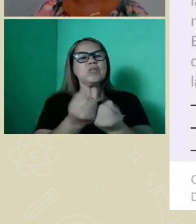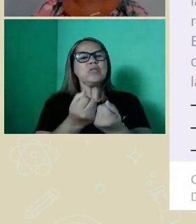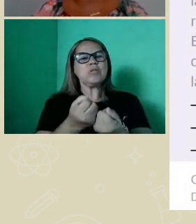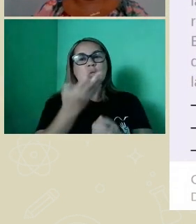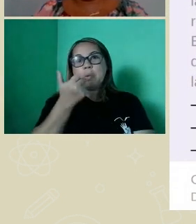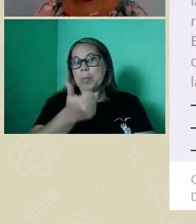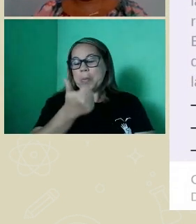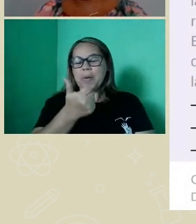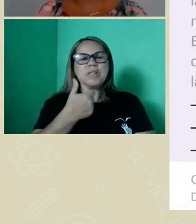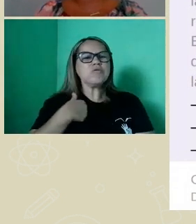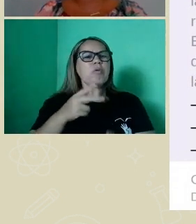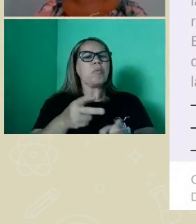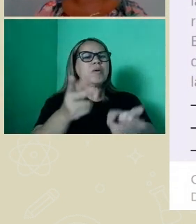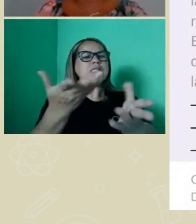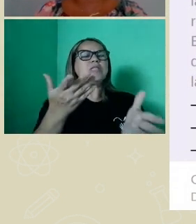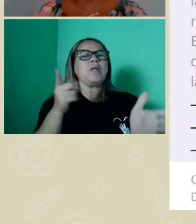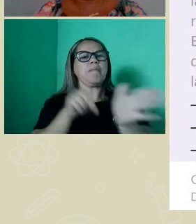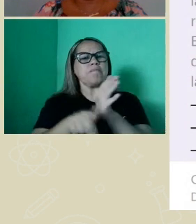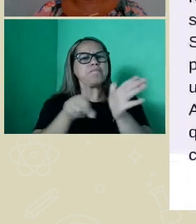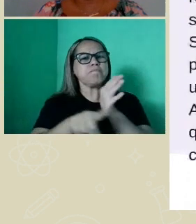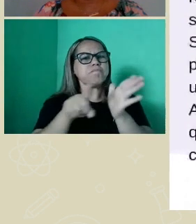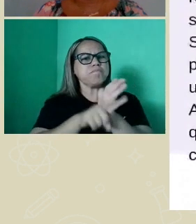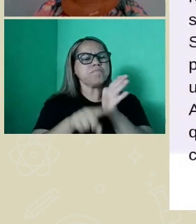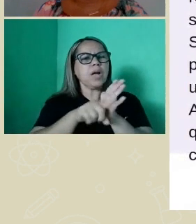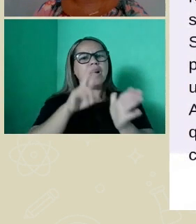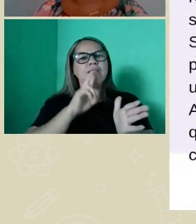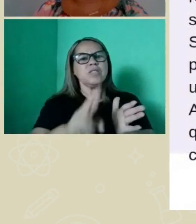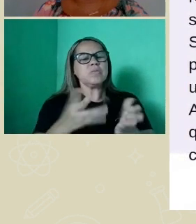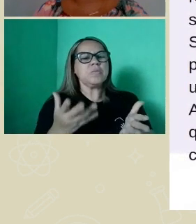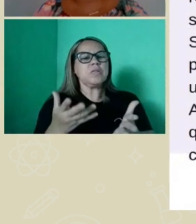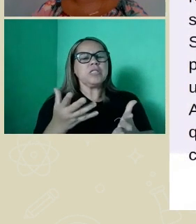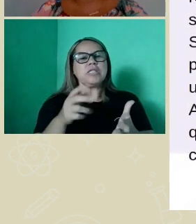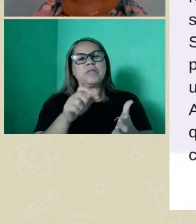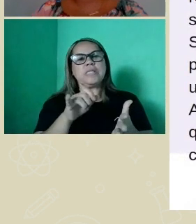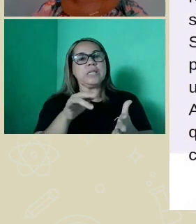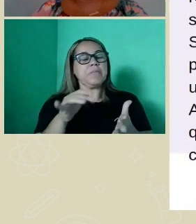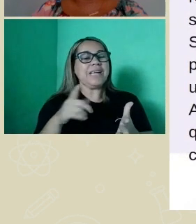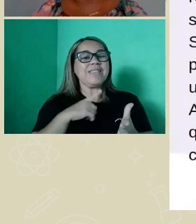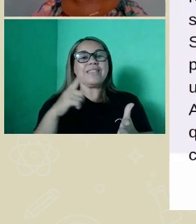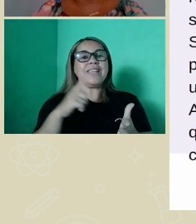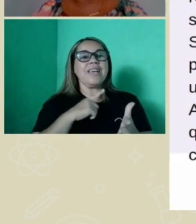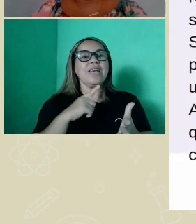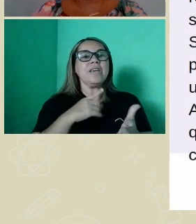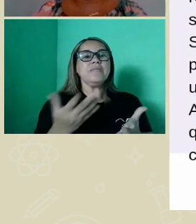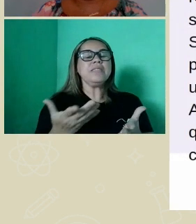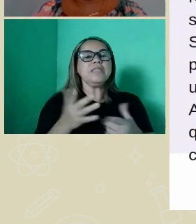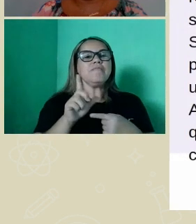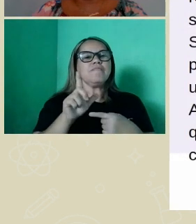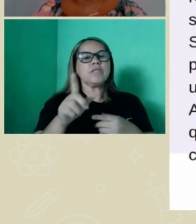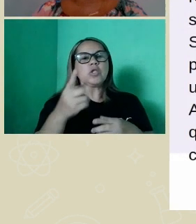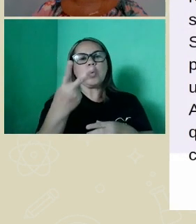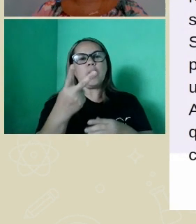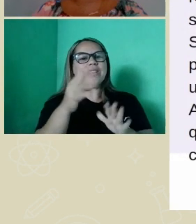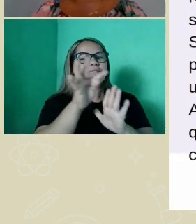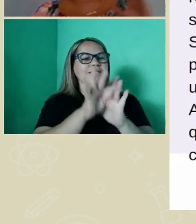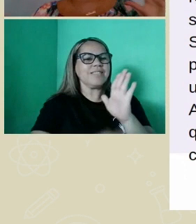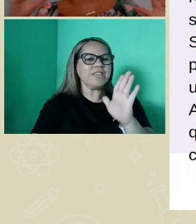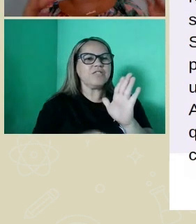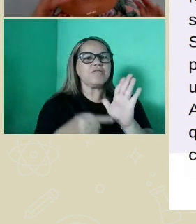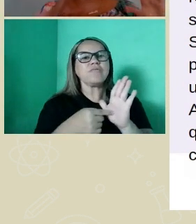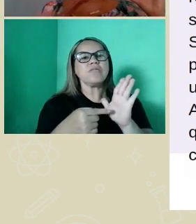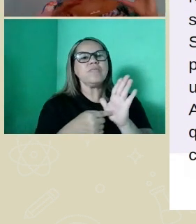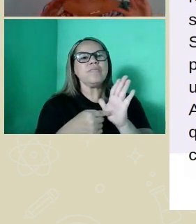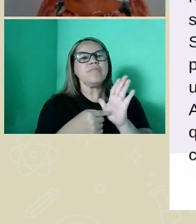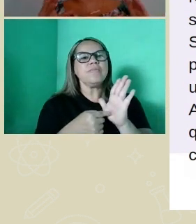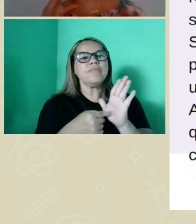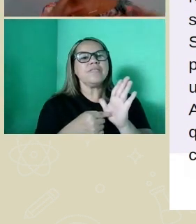gente vai dar seguimento aqui a resolução das questões do simulado nós temos aí à frente dois textos eu vou